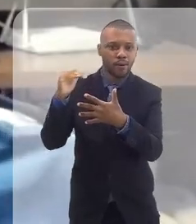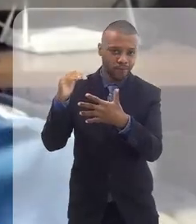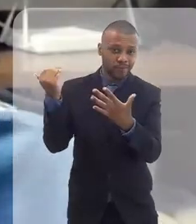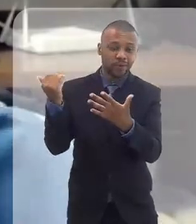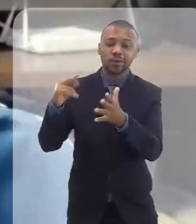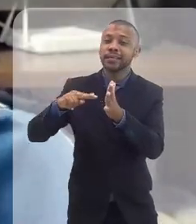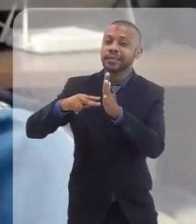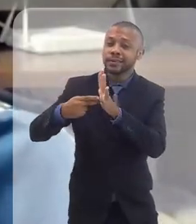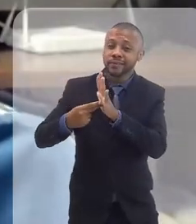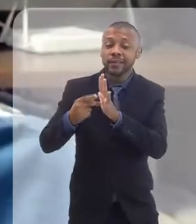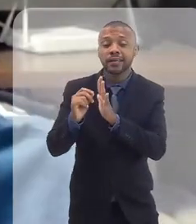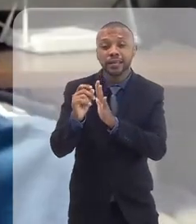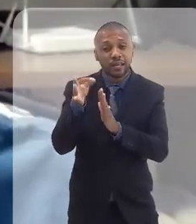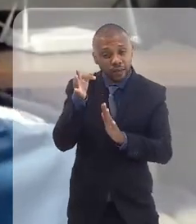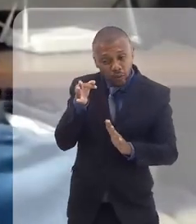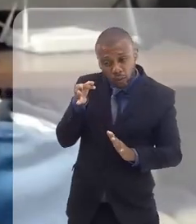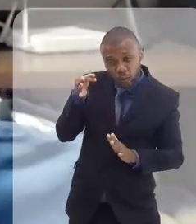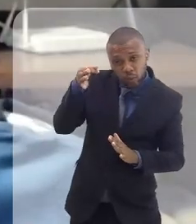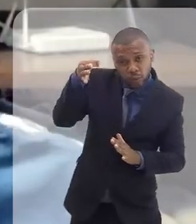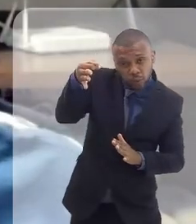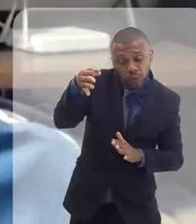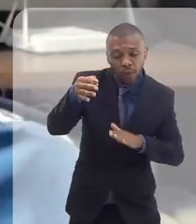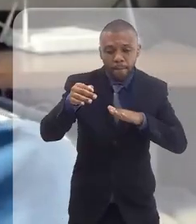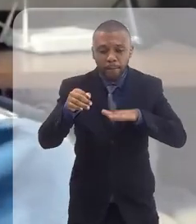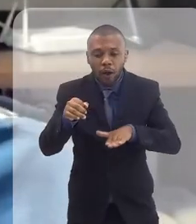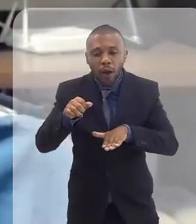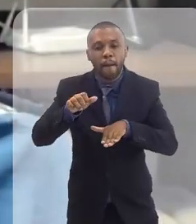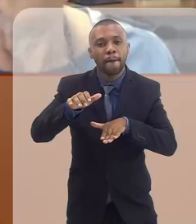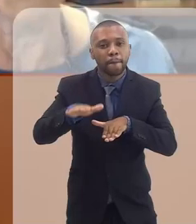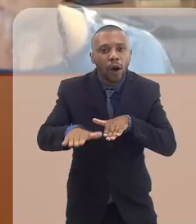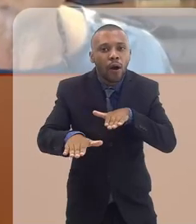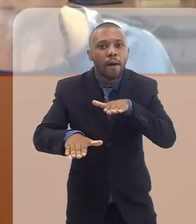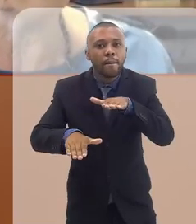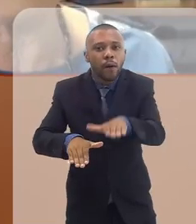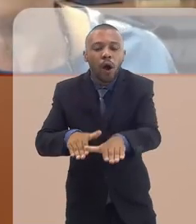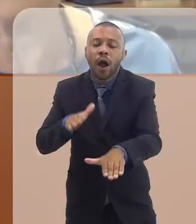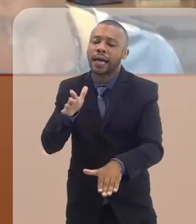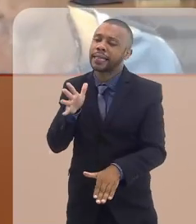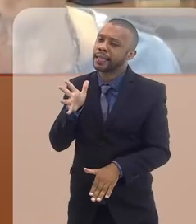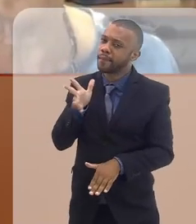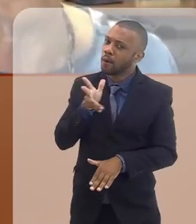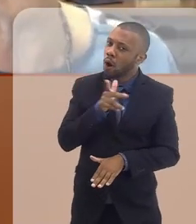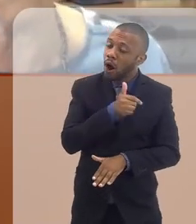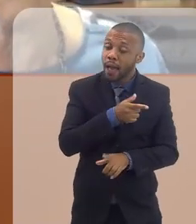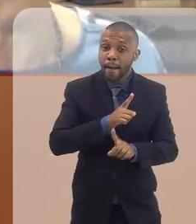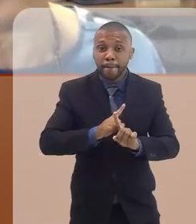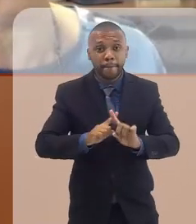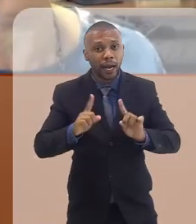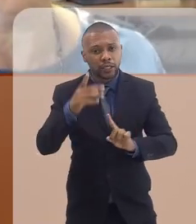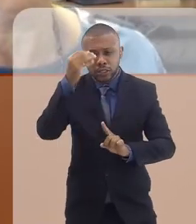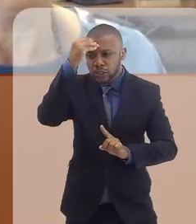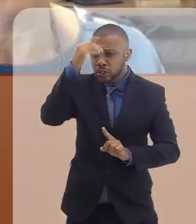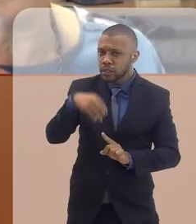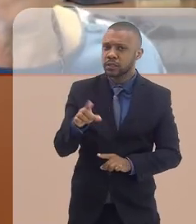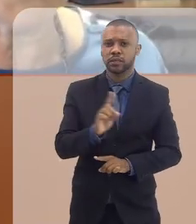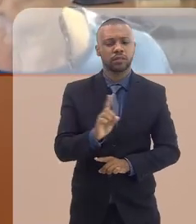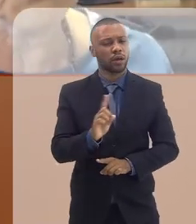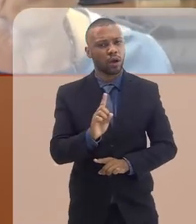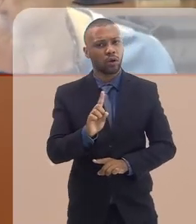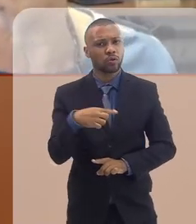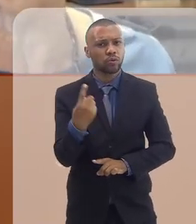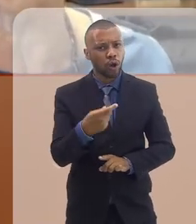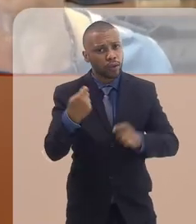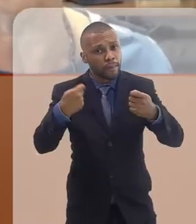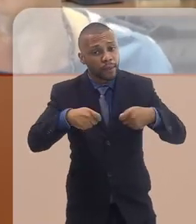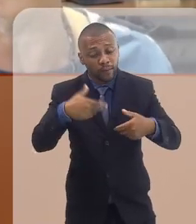quê? Um caminho longo pela frente. Mas não podemos desistir. Nós temos